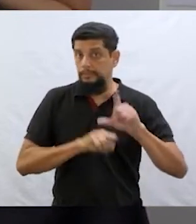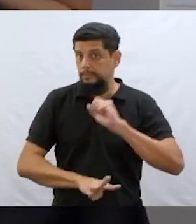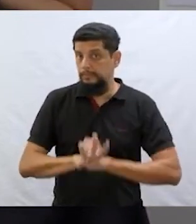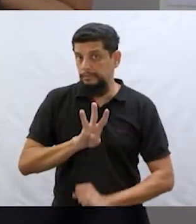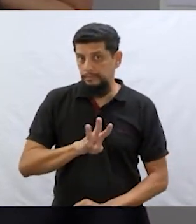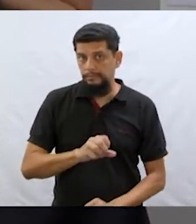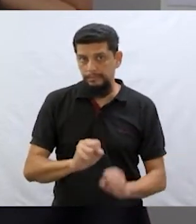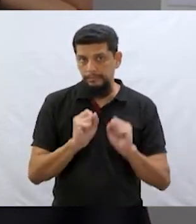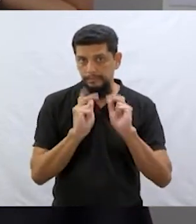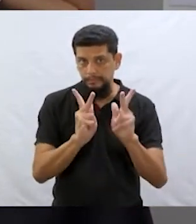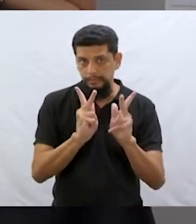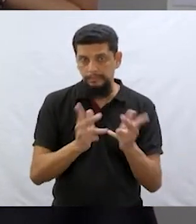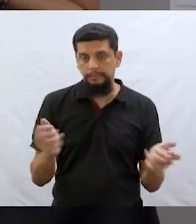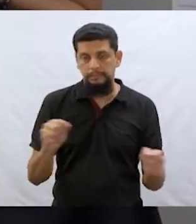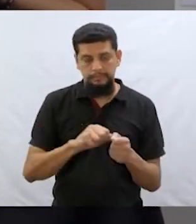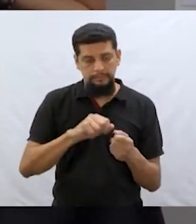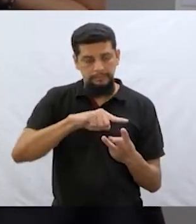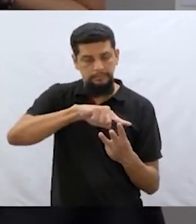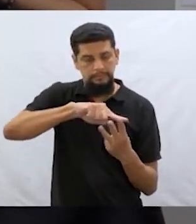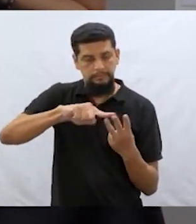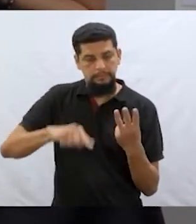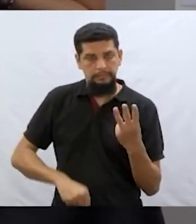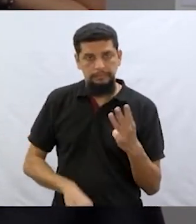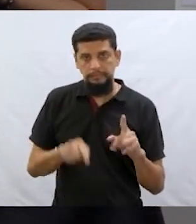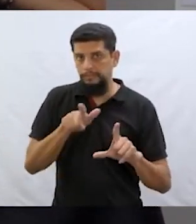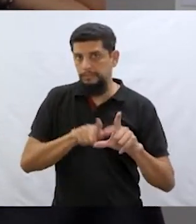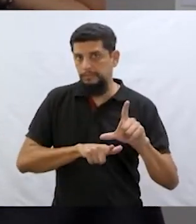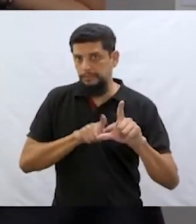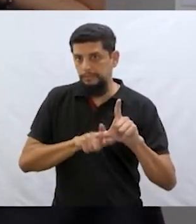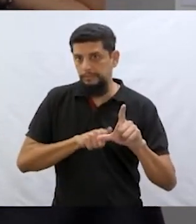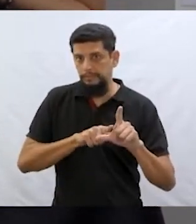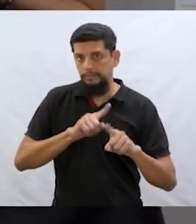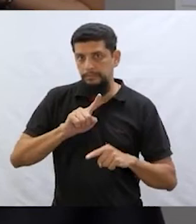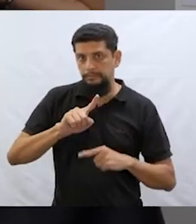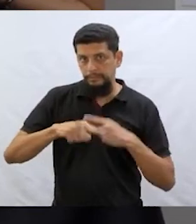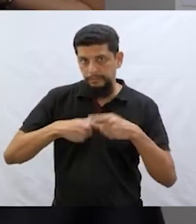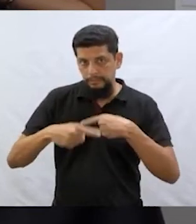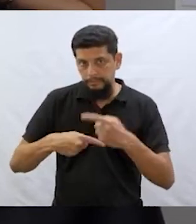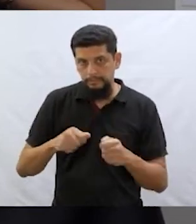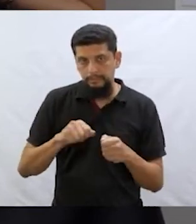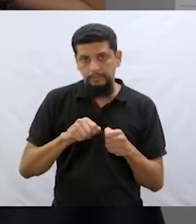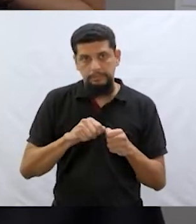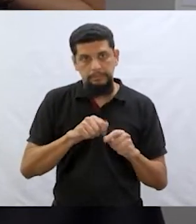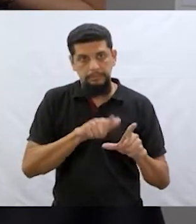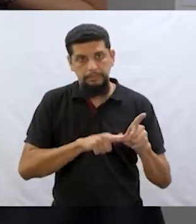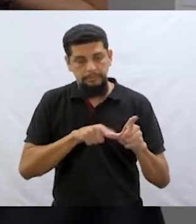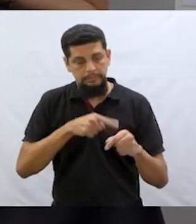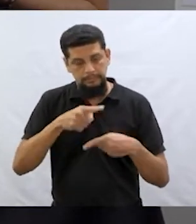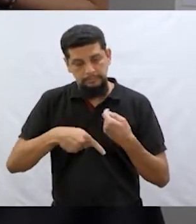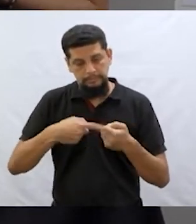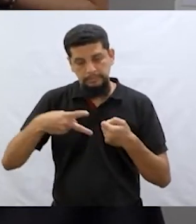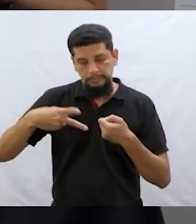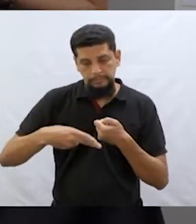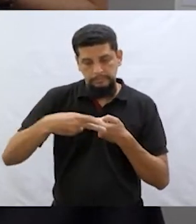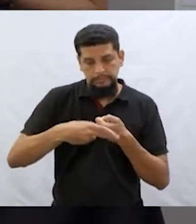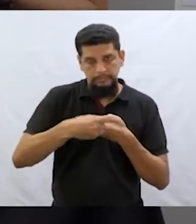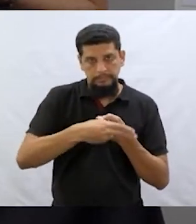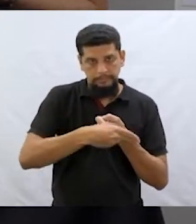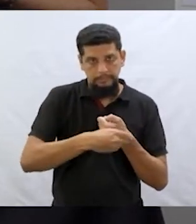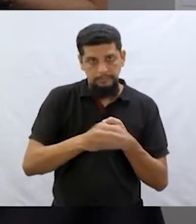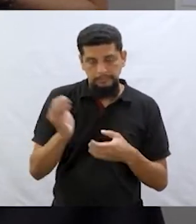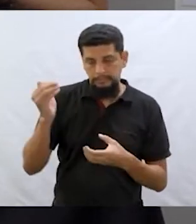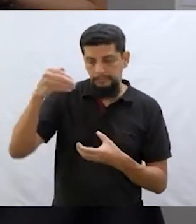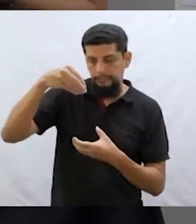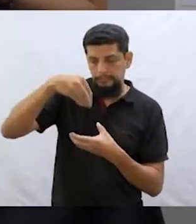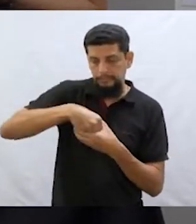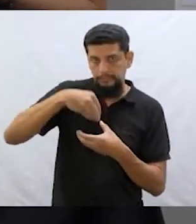subiu. Ok? Então, você vai fazer essas três letras. Depois que você fizer as letras, você vai recortar